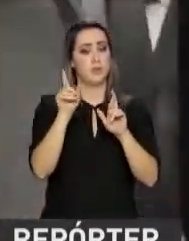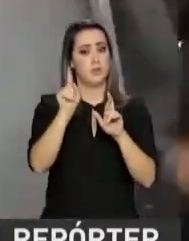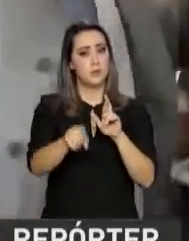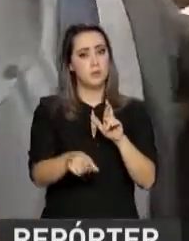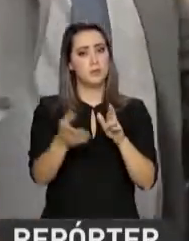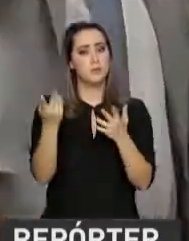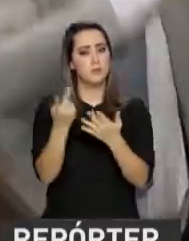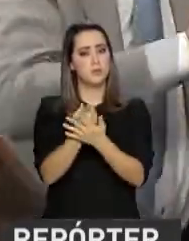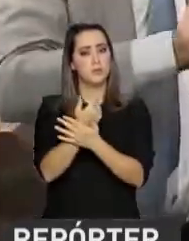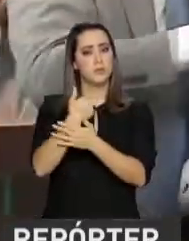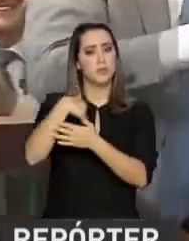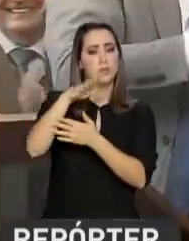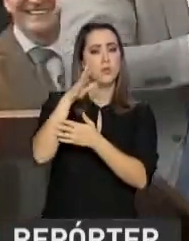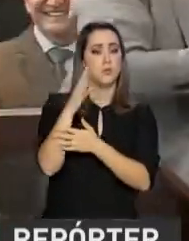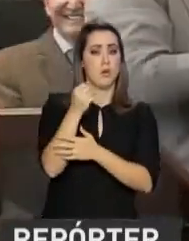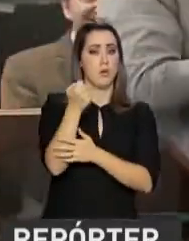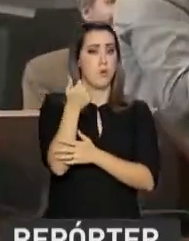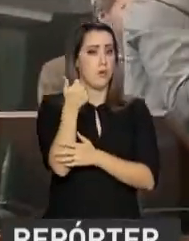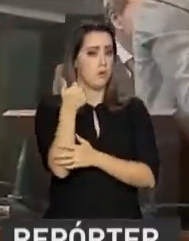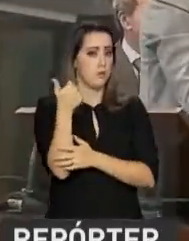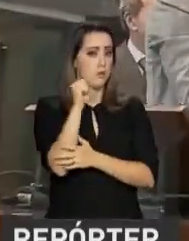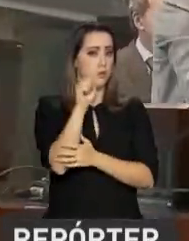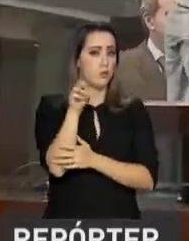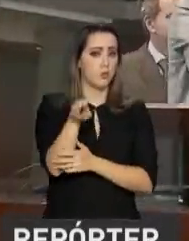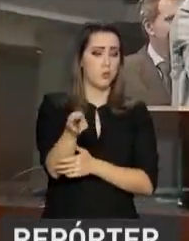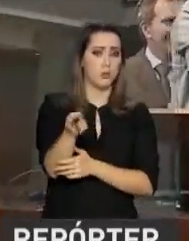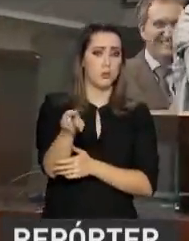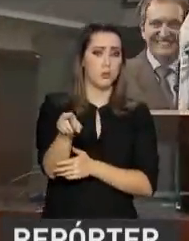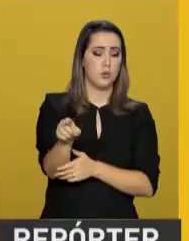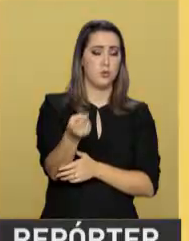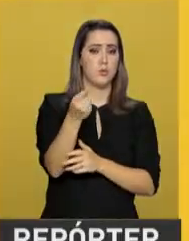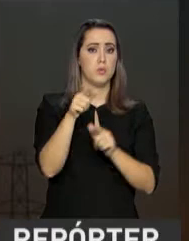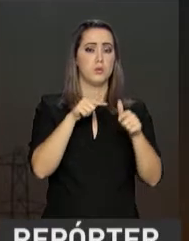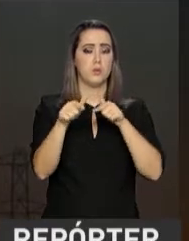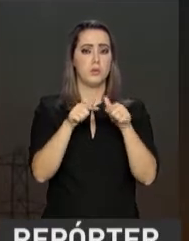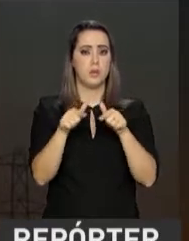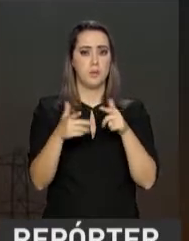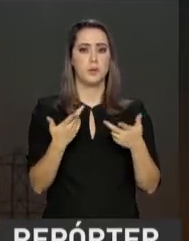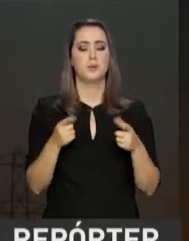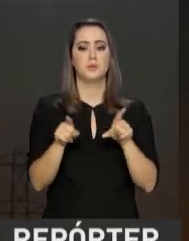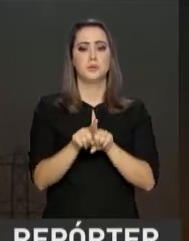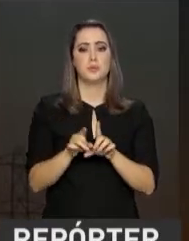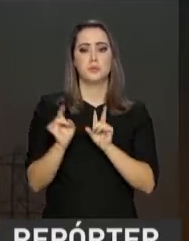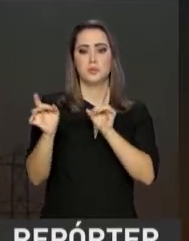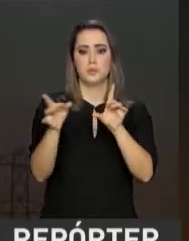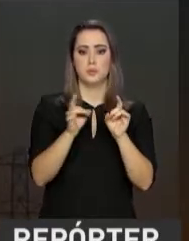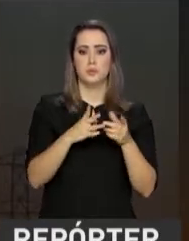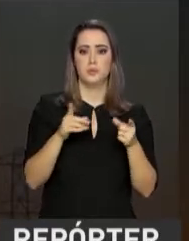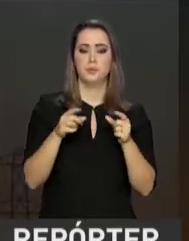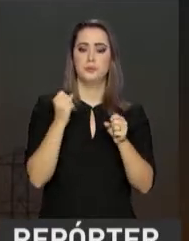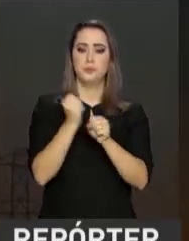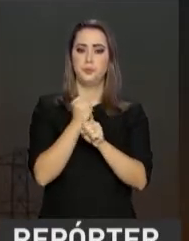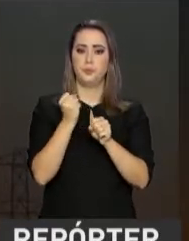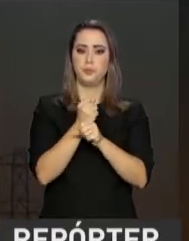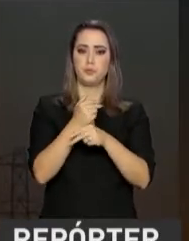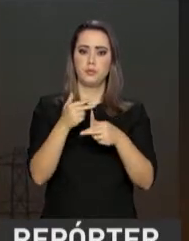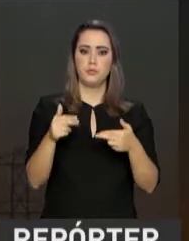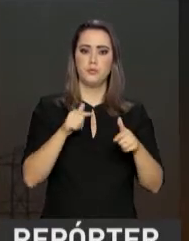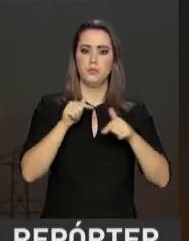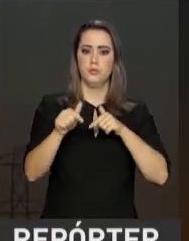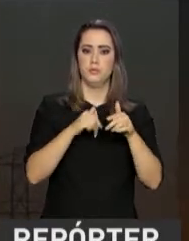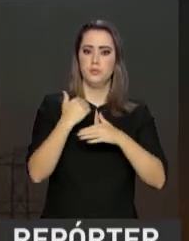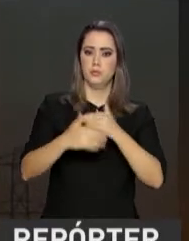é de que sejam gerados quase 18 mil empregos diretos. Foram licitadas concessões para construção, operação